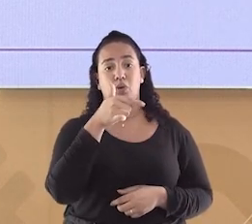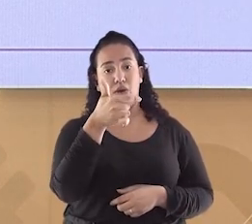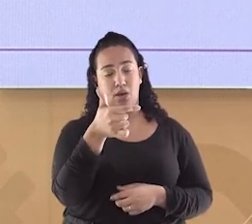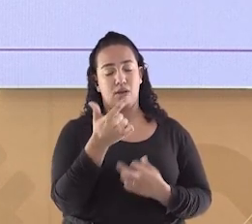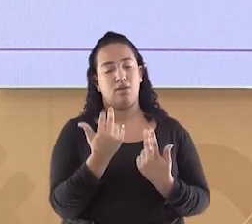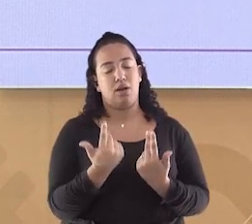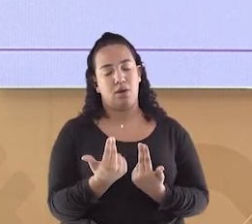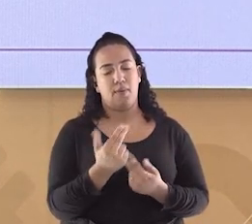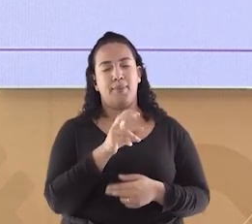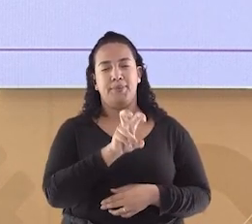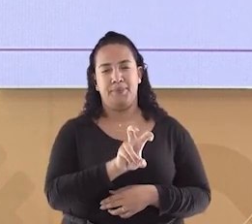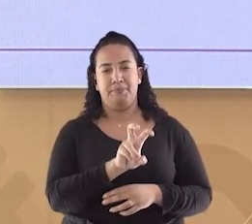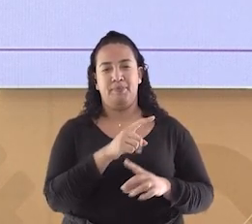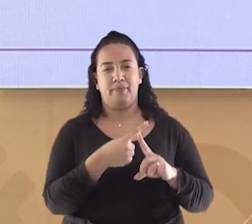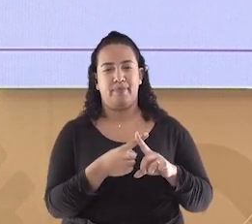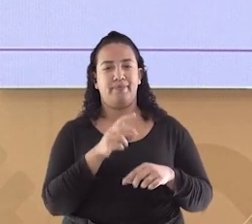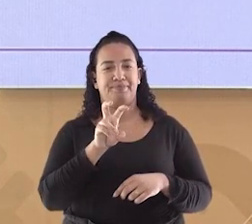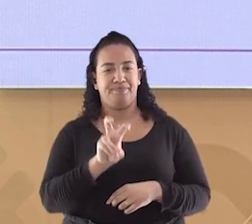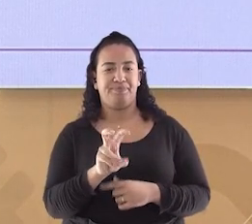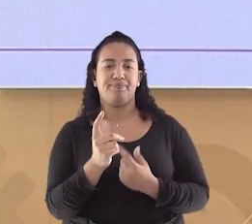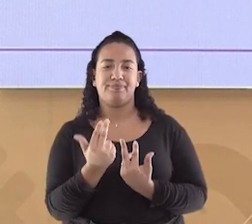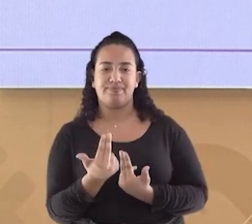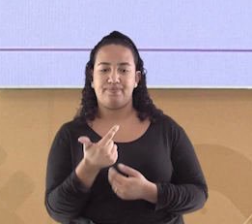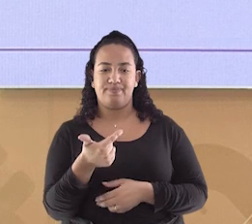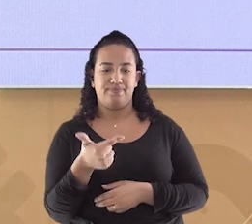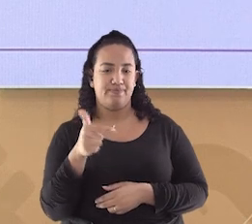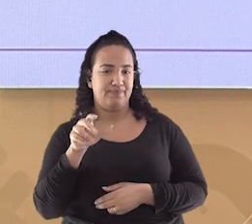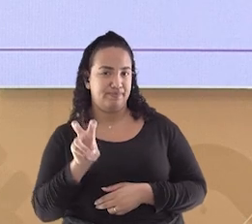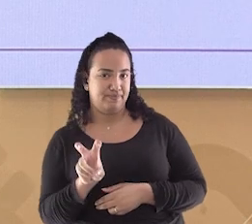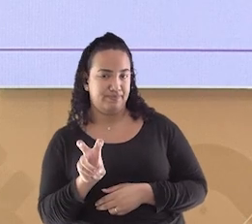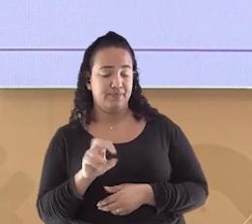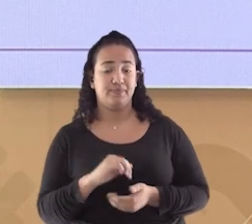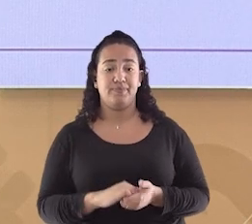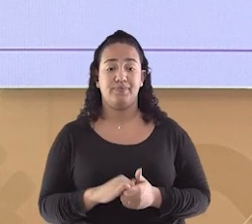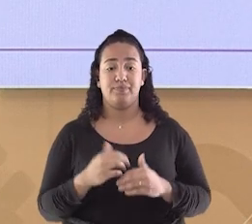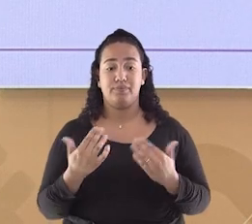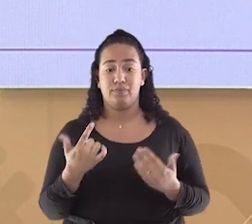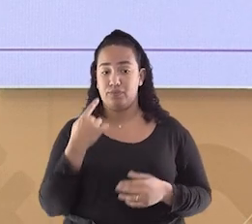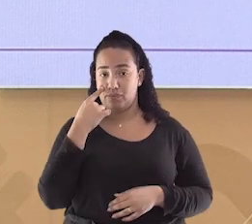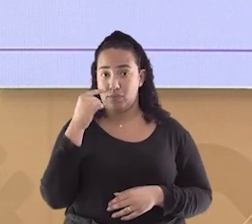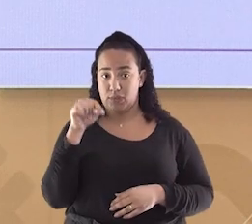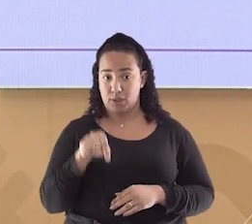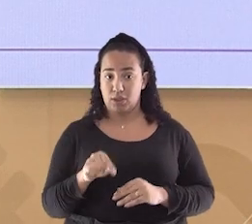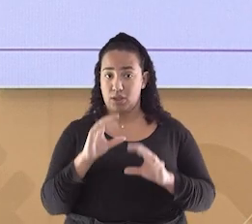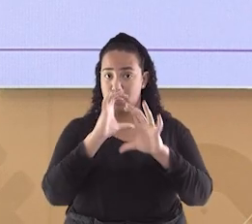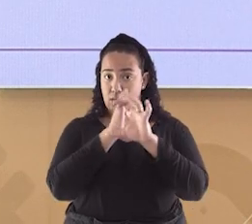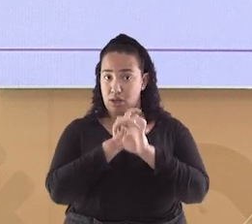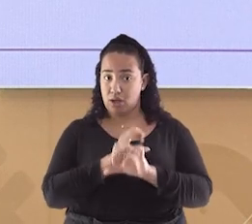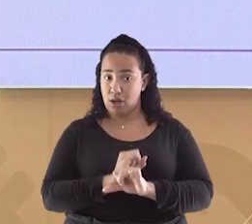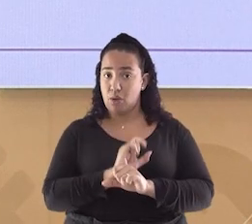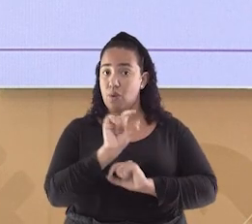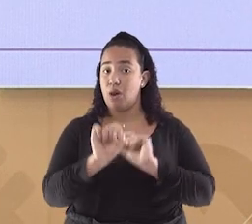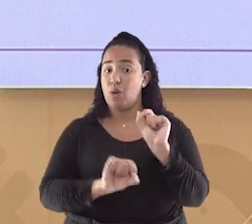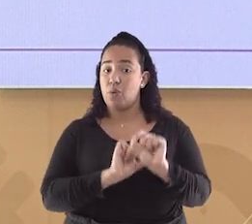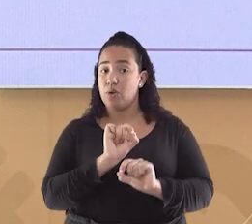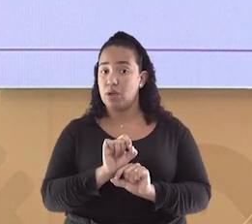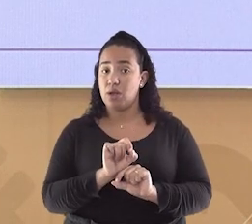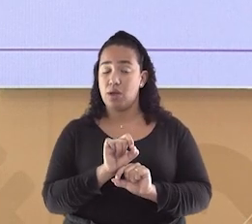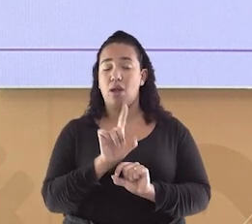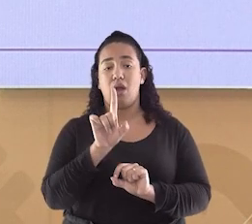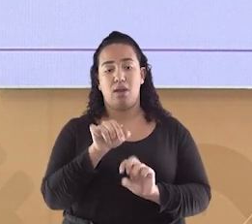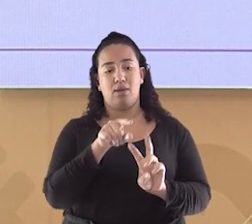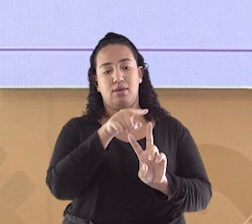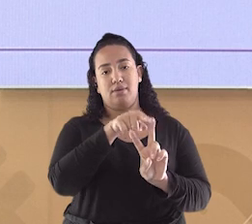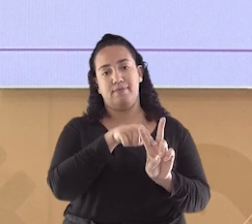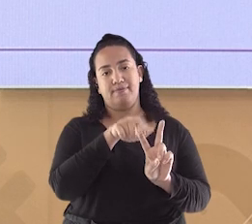ao quadrado resulta em 25. Esse cálculo que acabamos de fazer nada mais é do que o